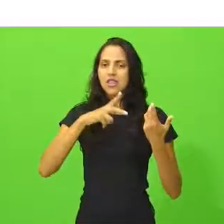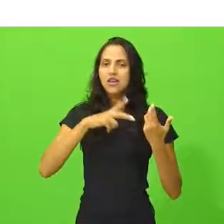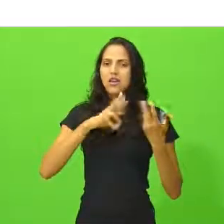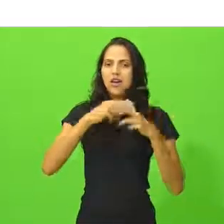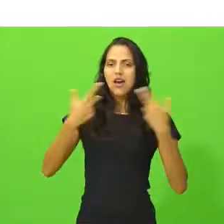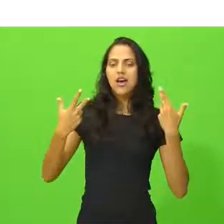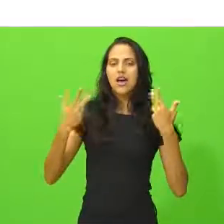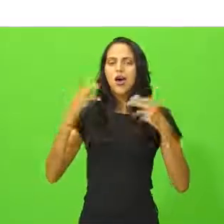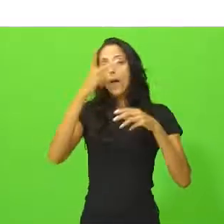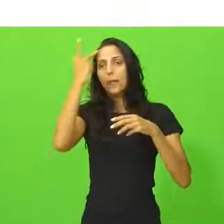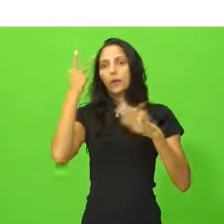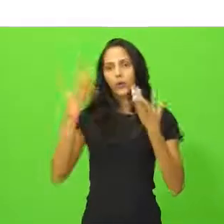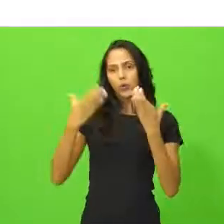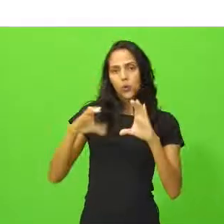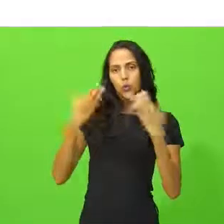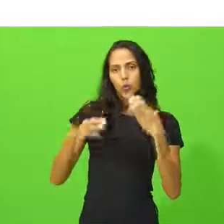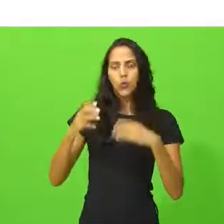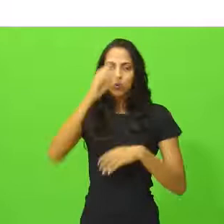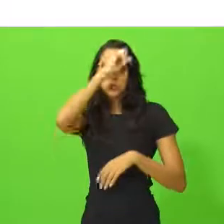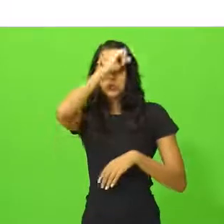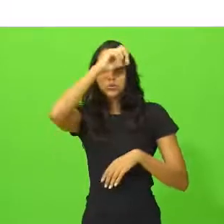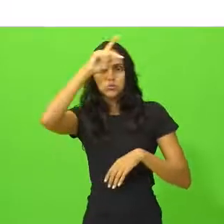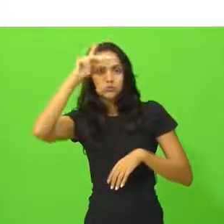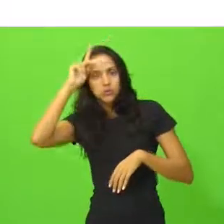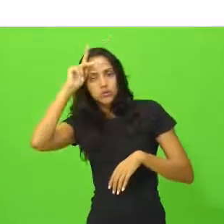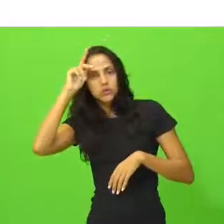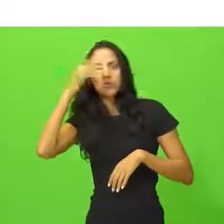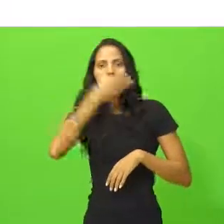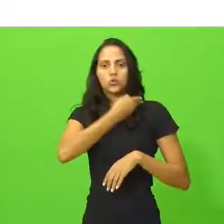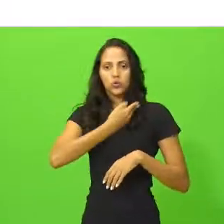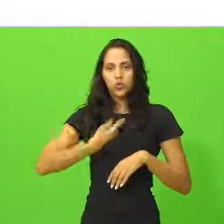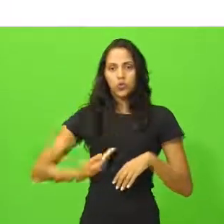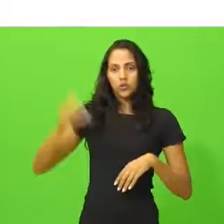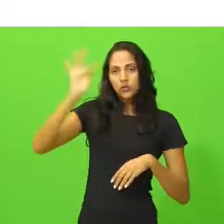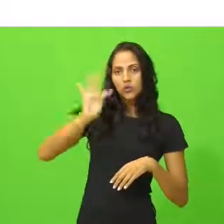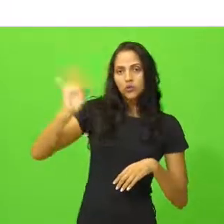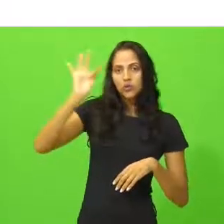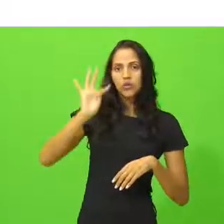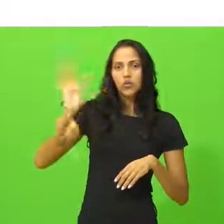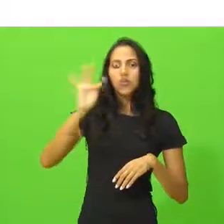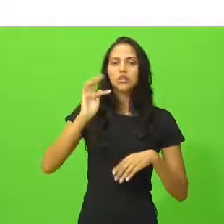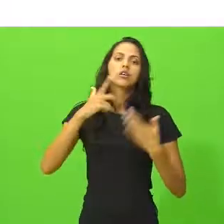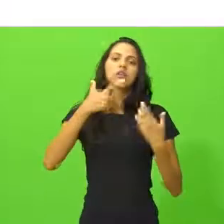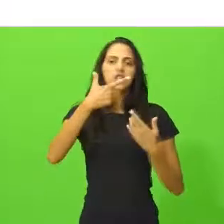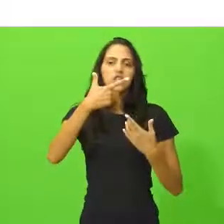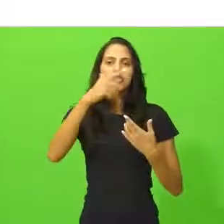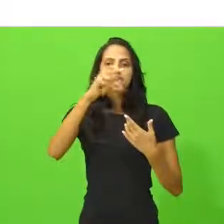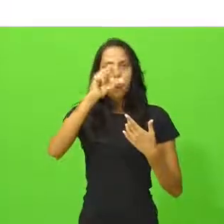do Estado, das prefeituras, do governo federal, que somam